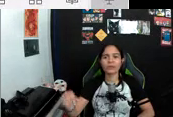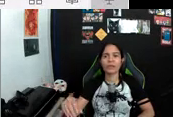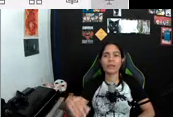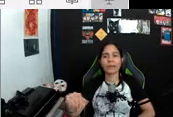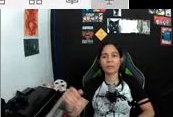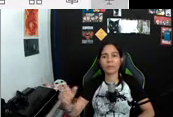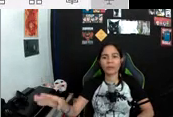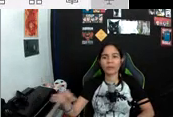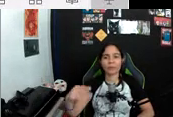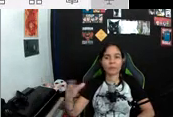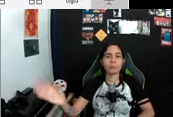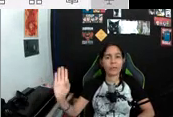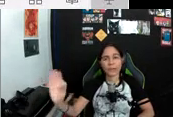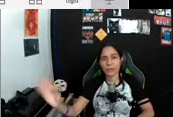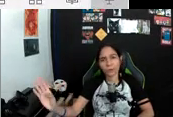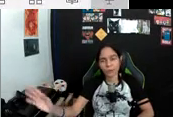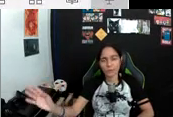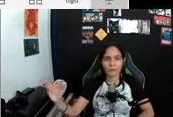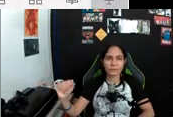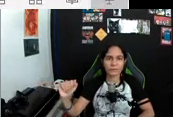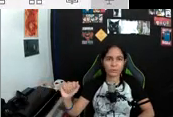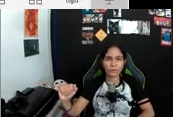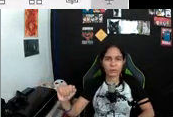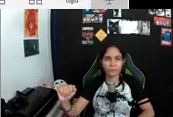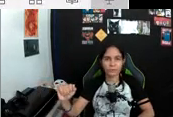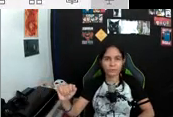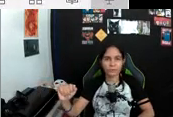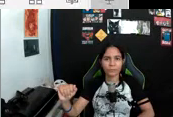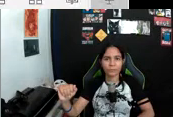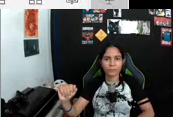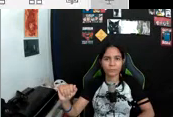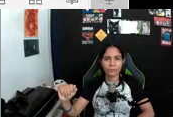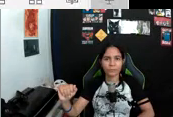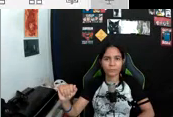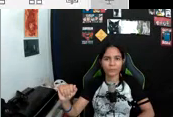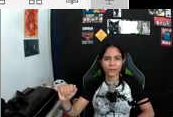da cirurgia, ele quebrou um equipamento porque ele não queria fazer a cirurgia.